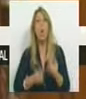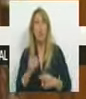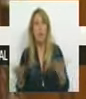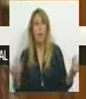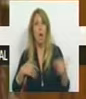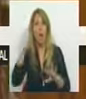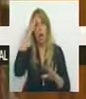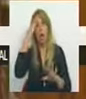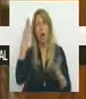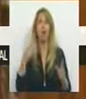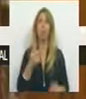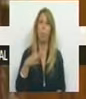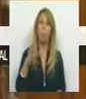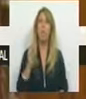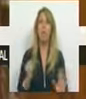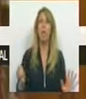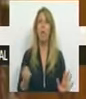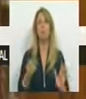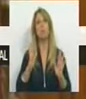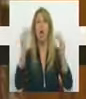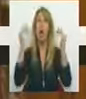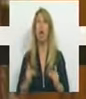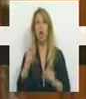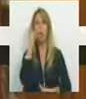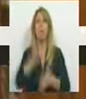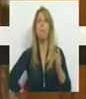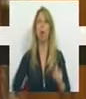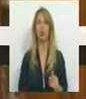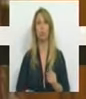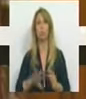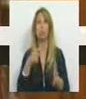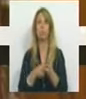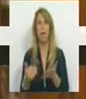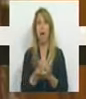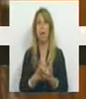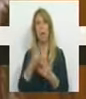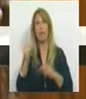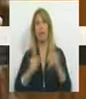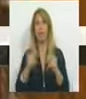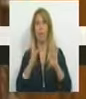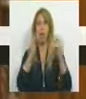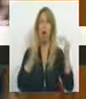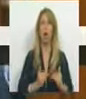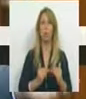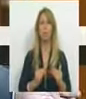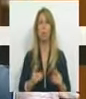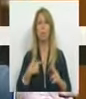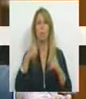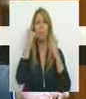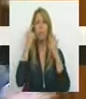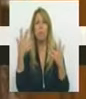PS, até temos que reduzir impostos e receita fiscal. Mas, pasme-se, isto é